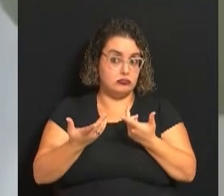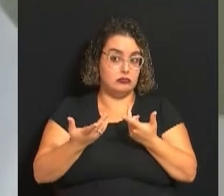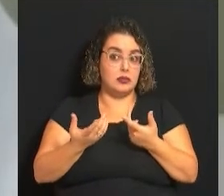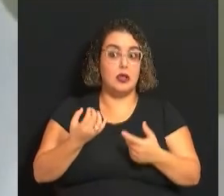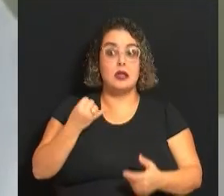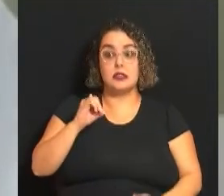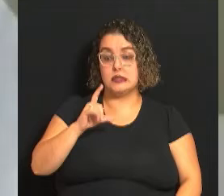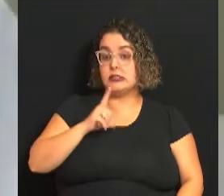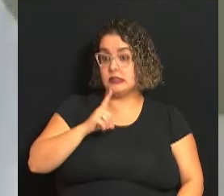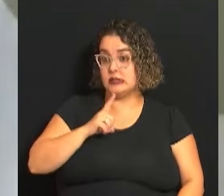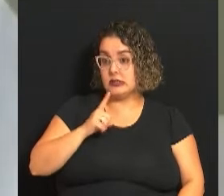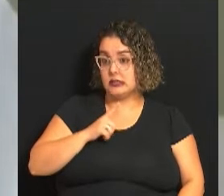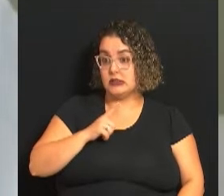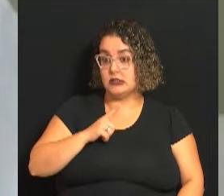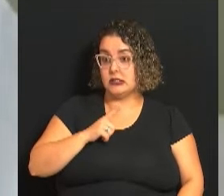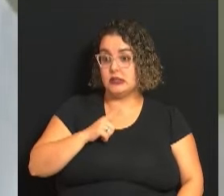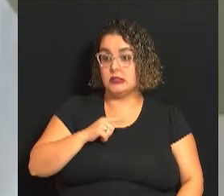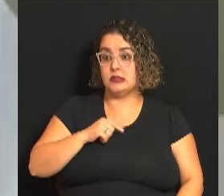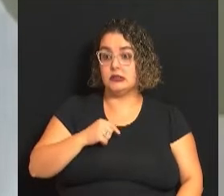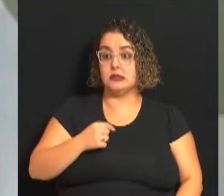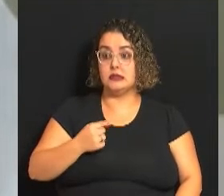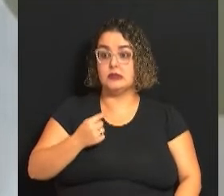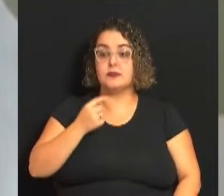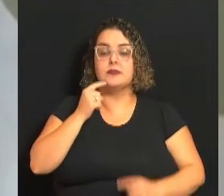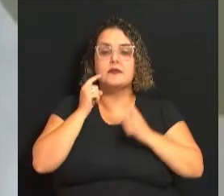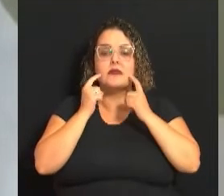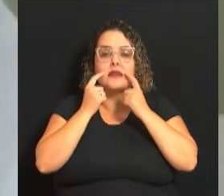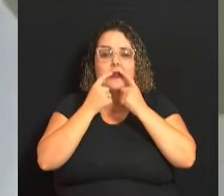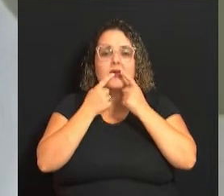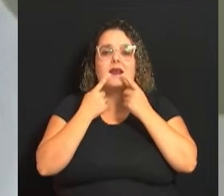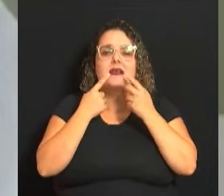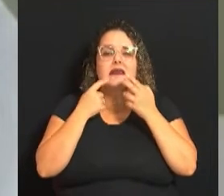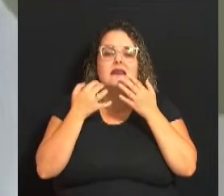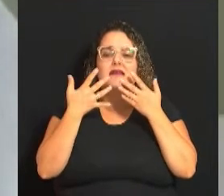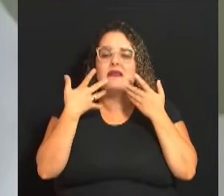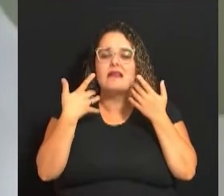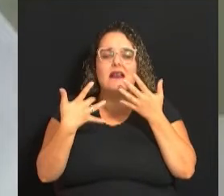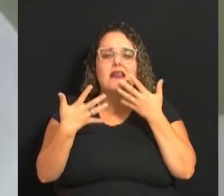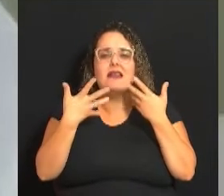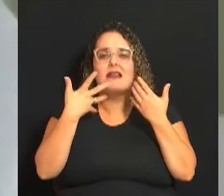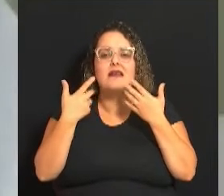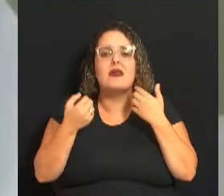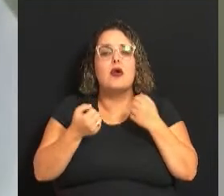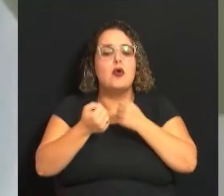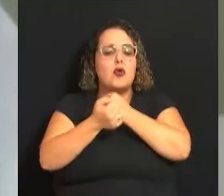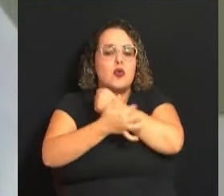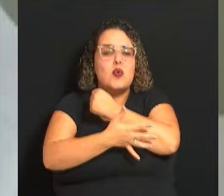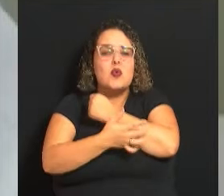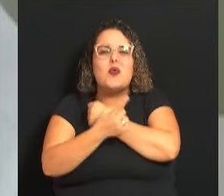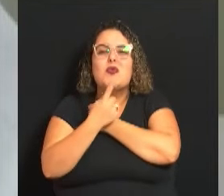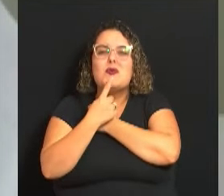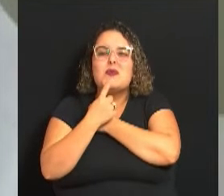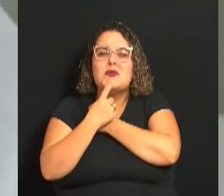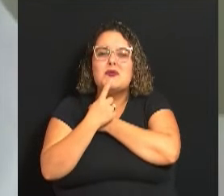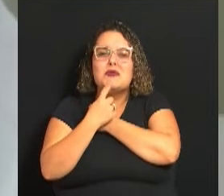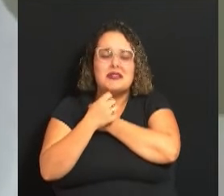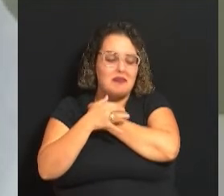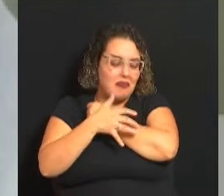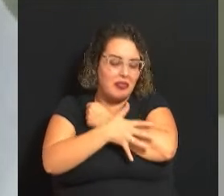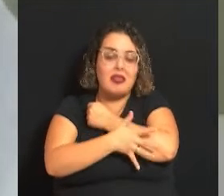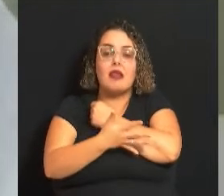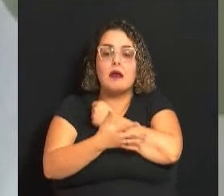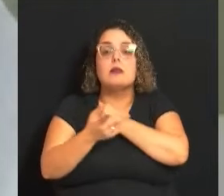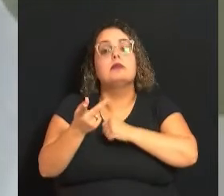tem um sangramento gengival, está perdendo sangue nas fezes, procura um médico, porque você